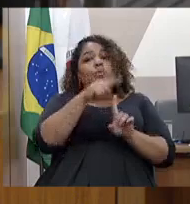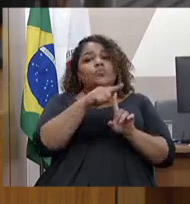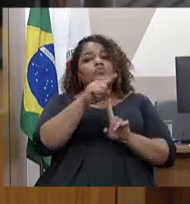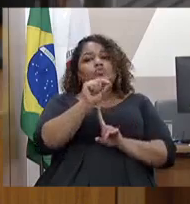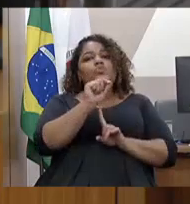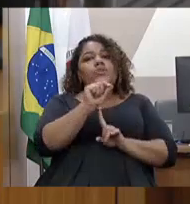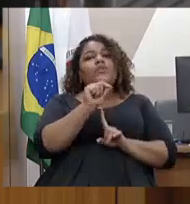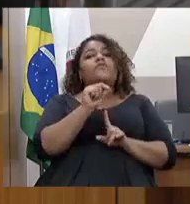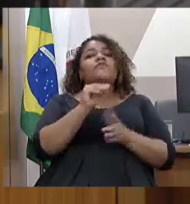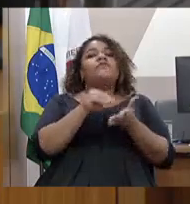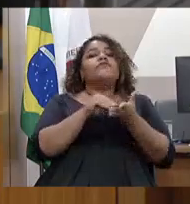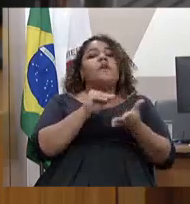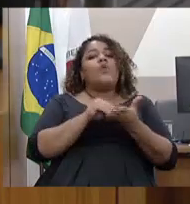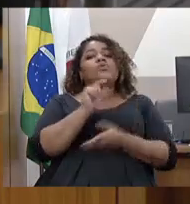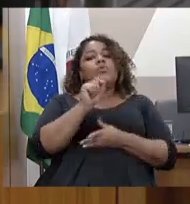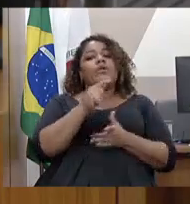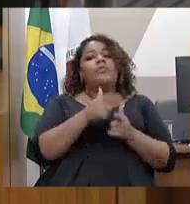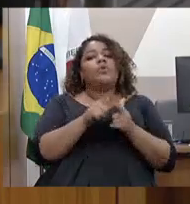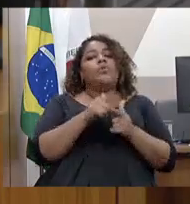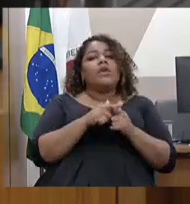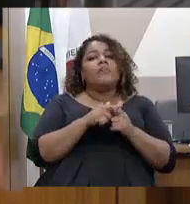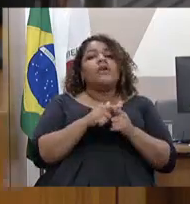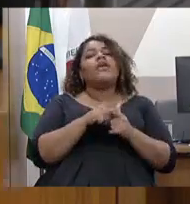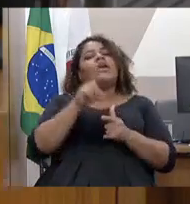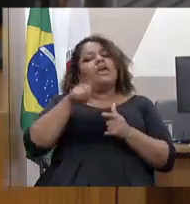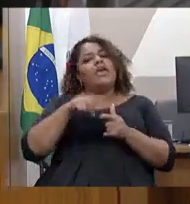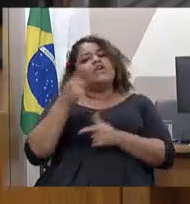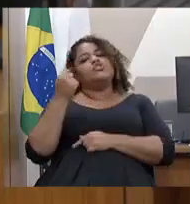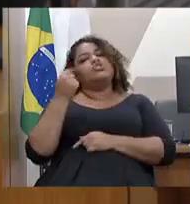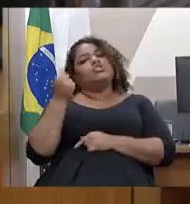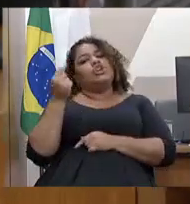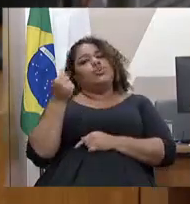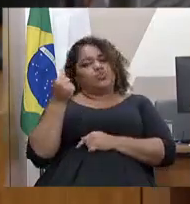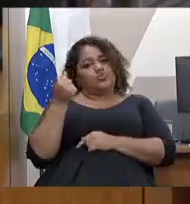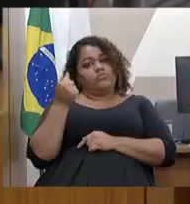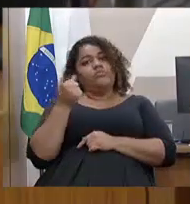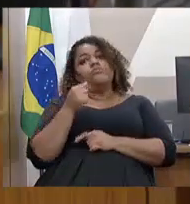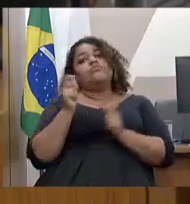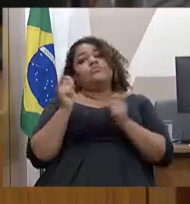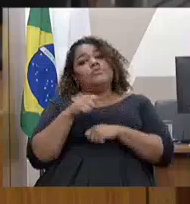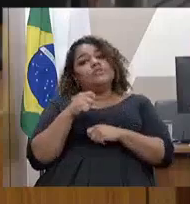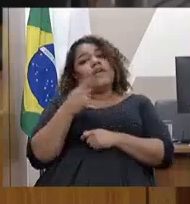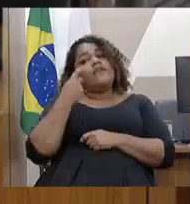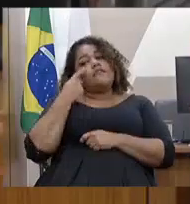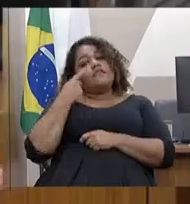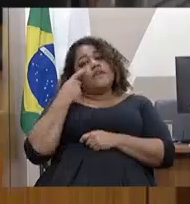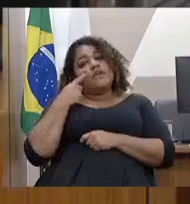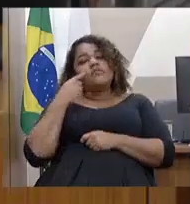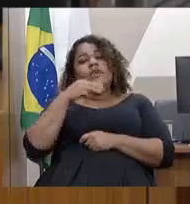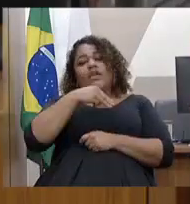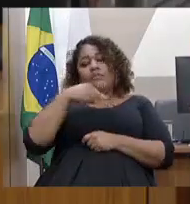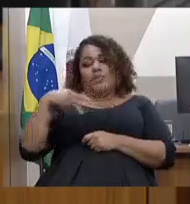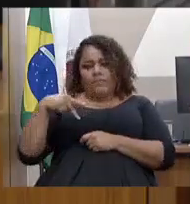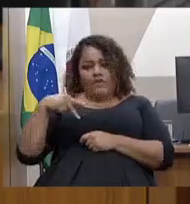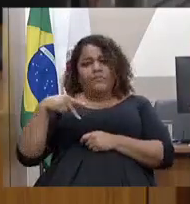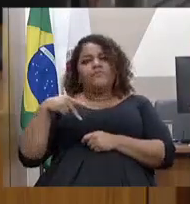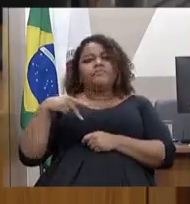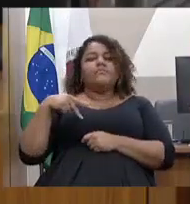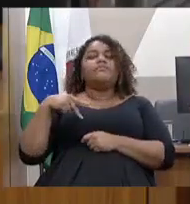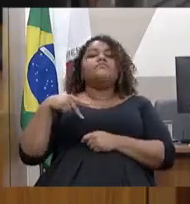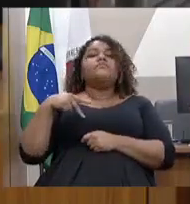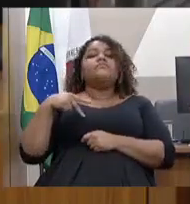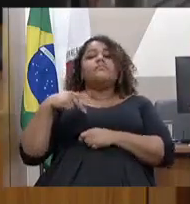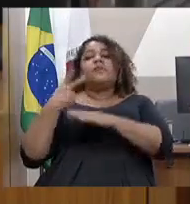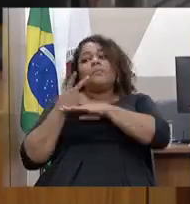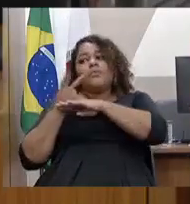precisar de dinheiro e é bom saber que a gente poderia né buscar no ministério público né já tava na lista é